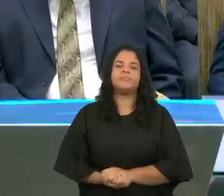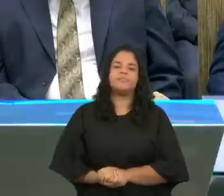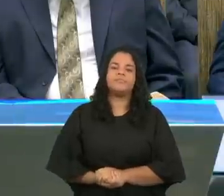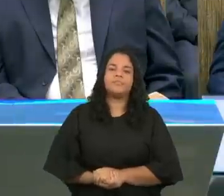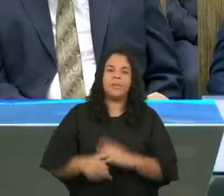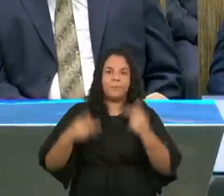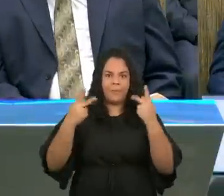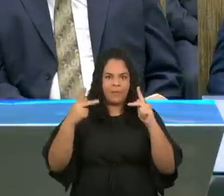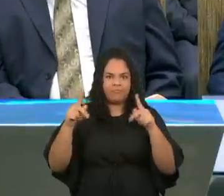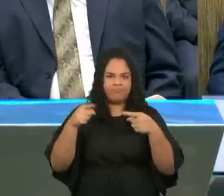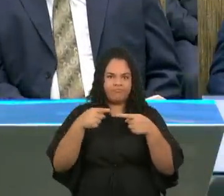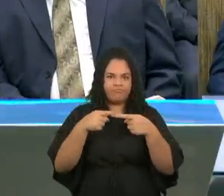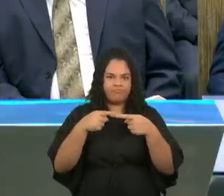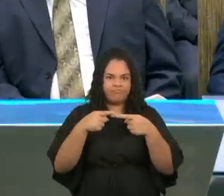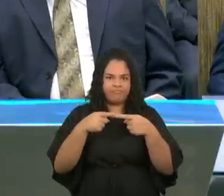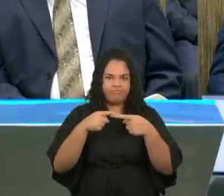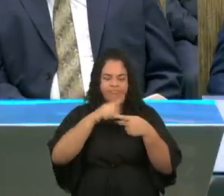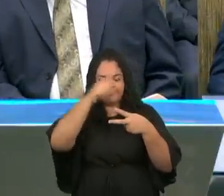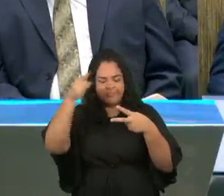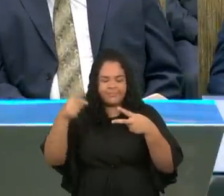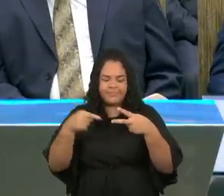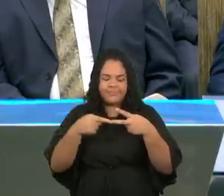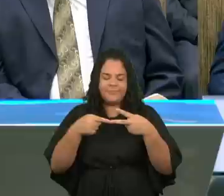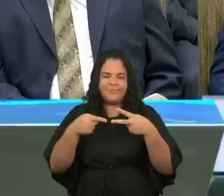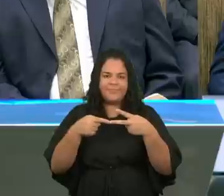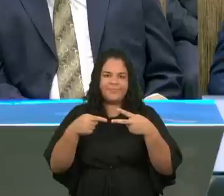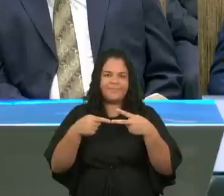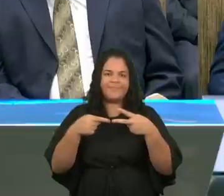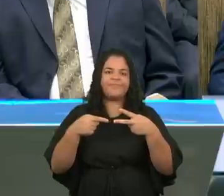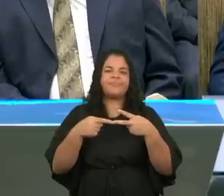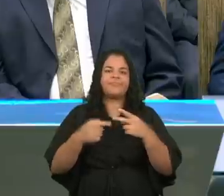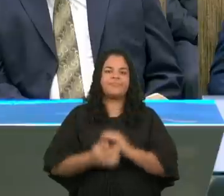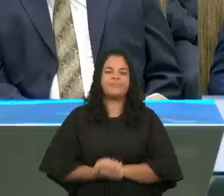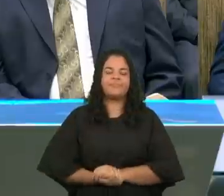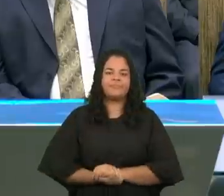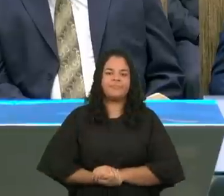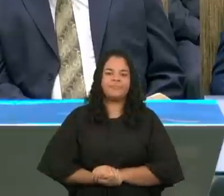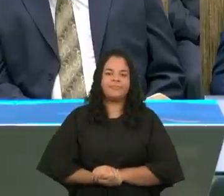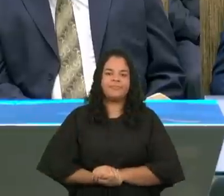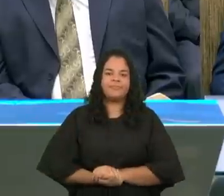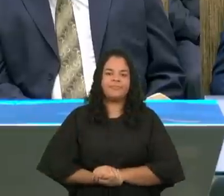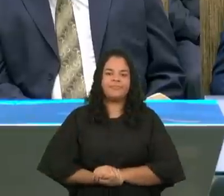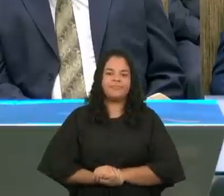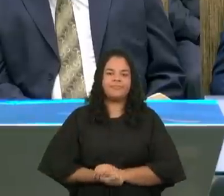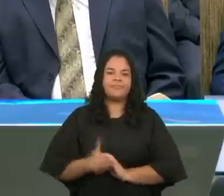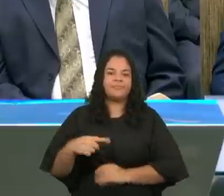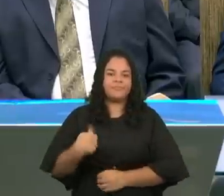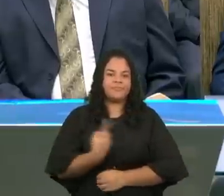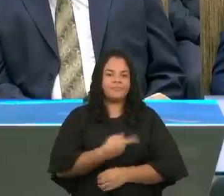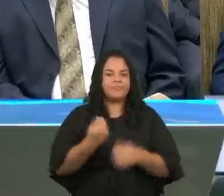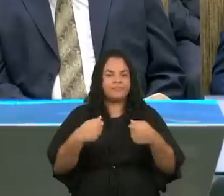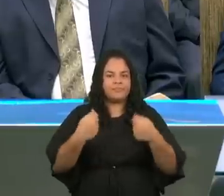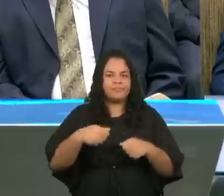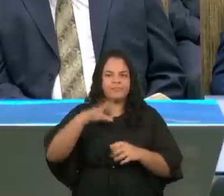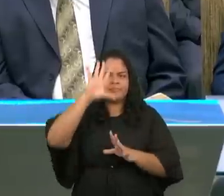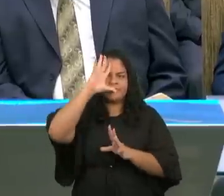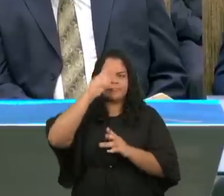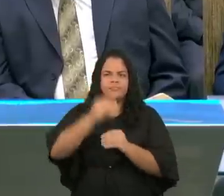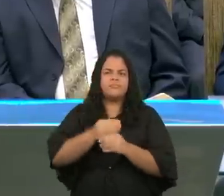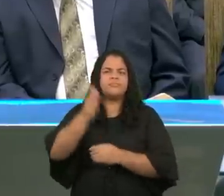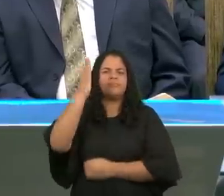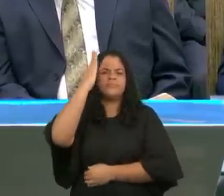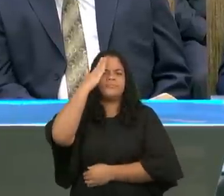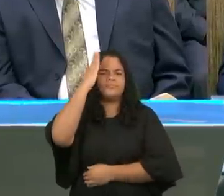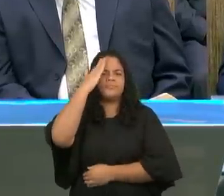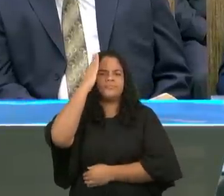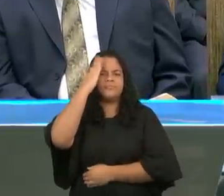desta mensagem, ela tem por objetivo nos levar a uma compreensão do que o teu futuro,